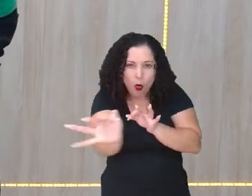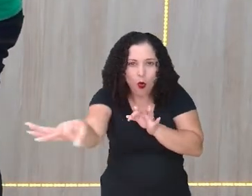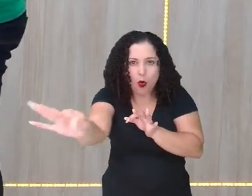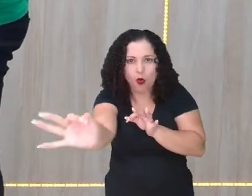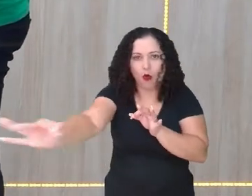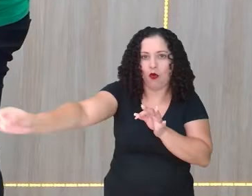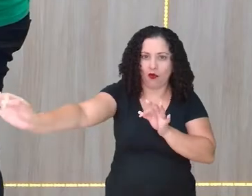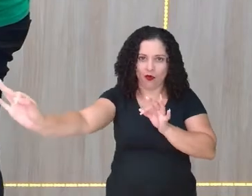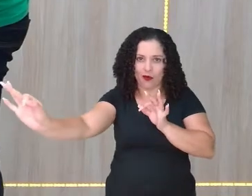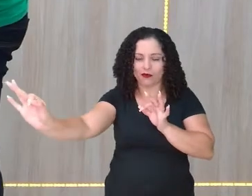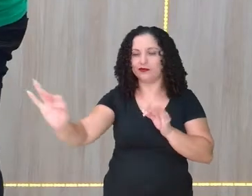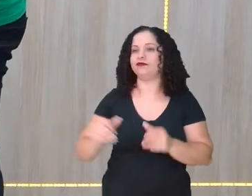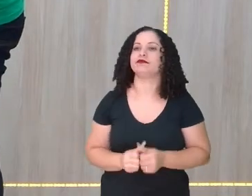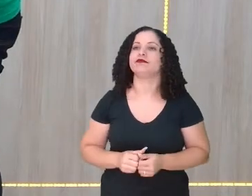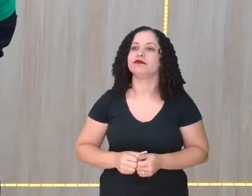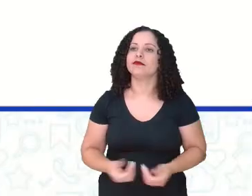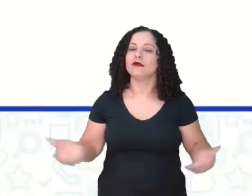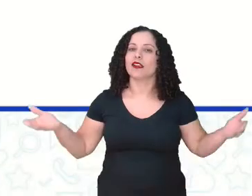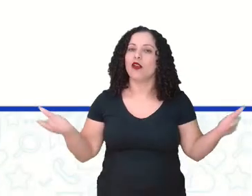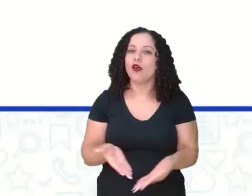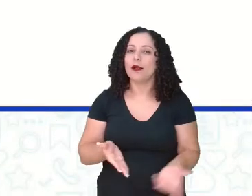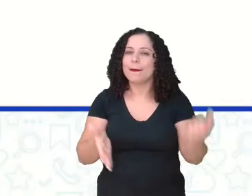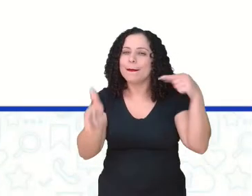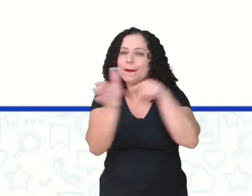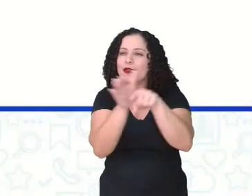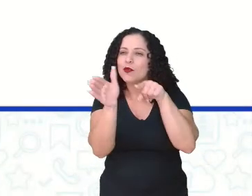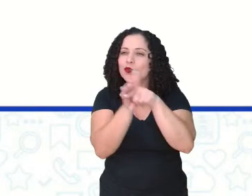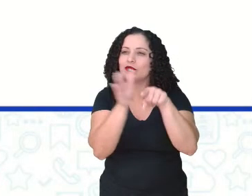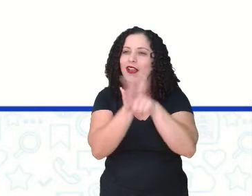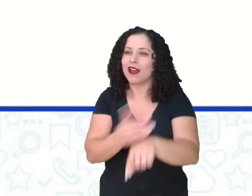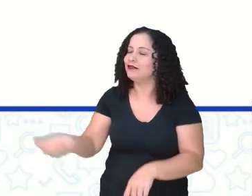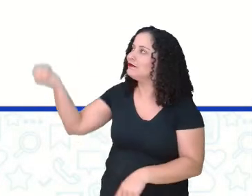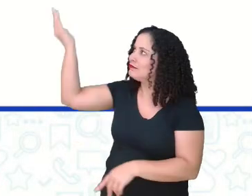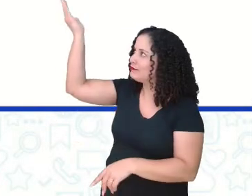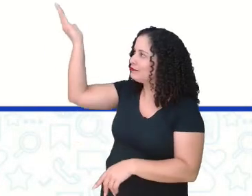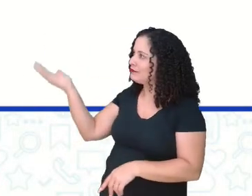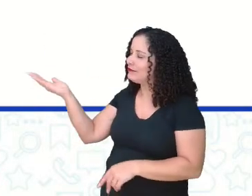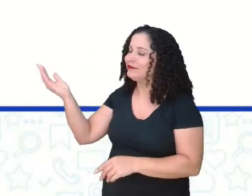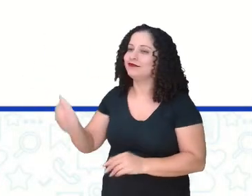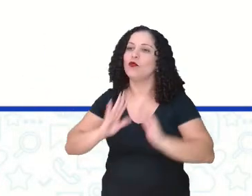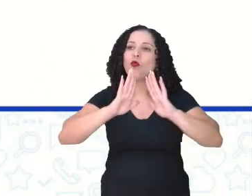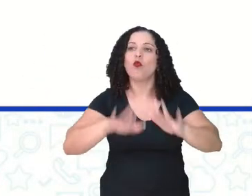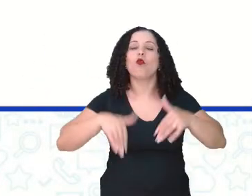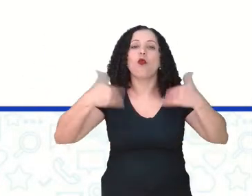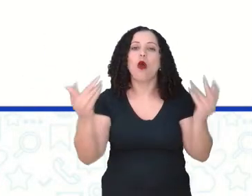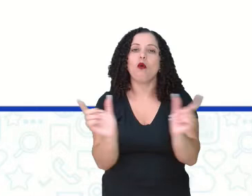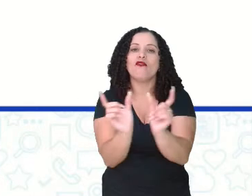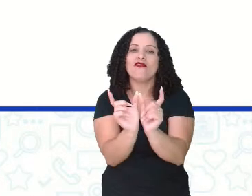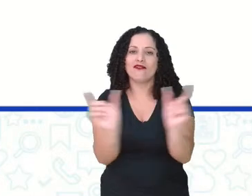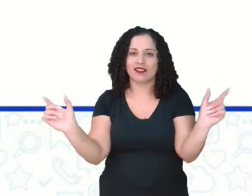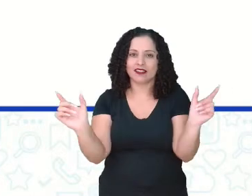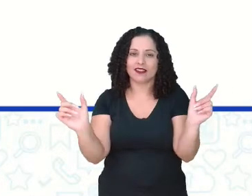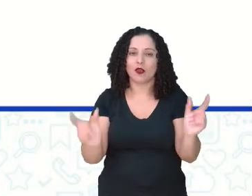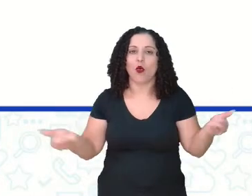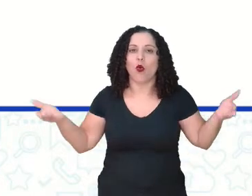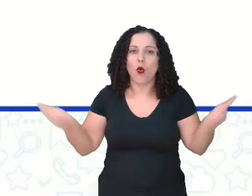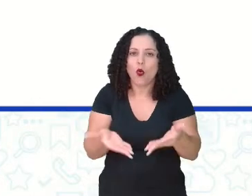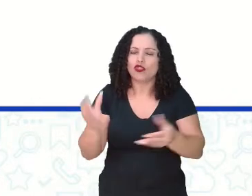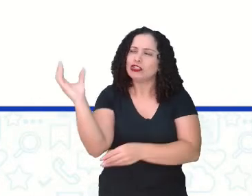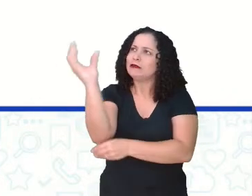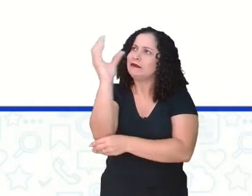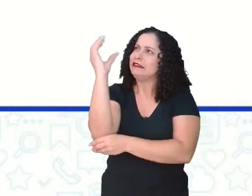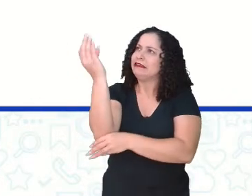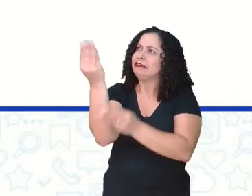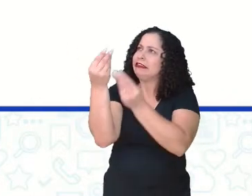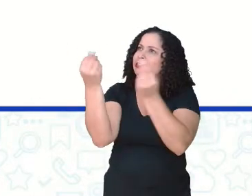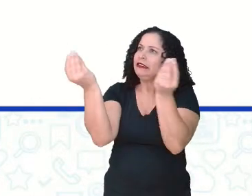todos. E uma outra pergunta, what's the weather like today? Qual é o clima de hoje? Como está o